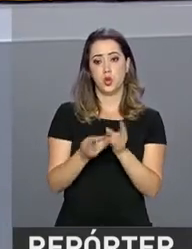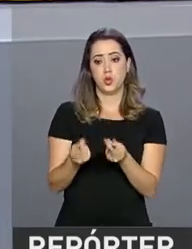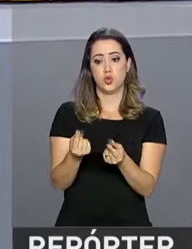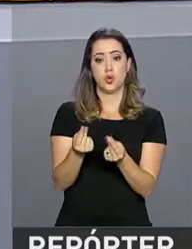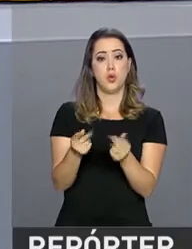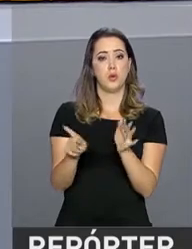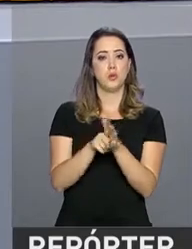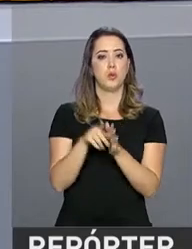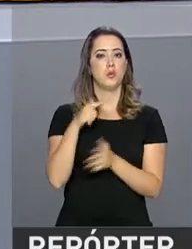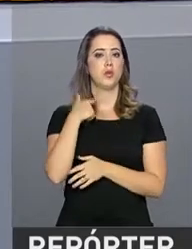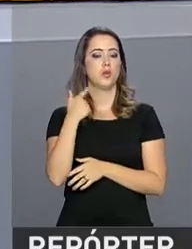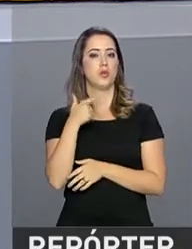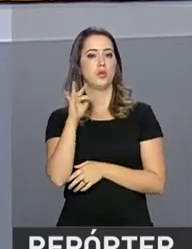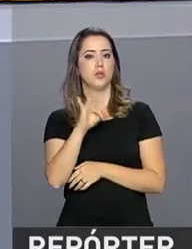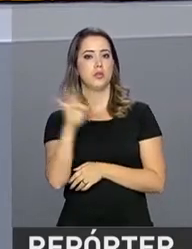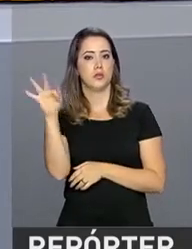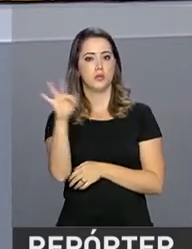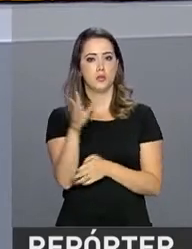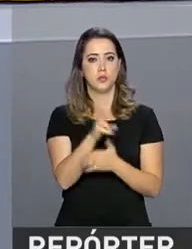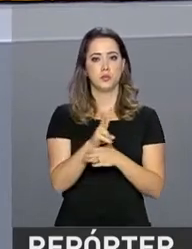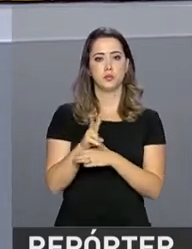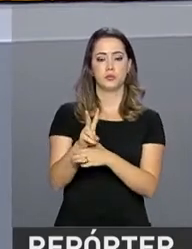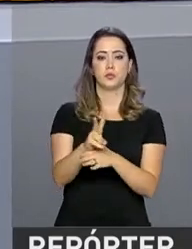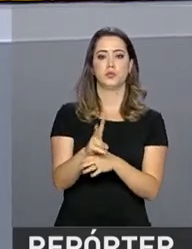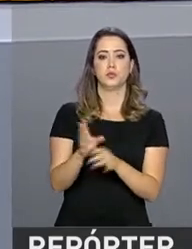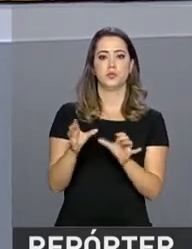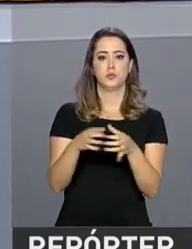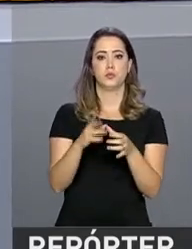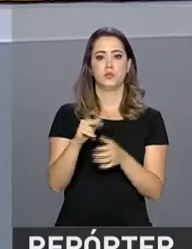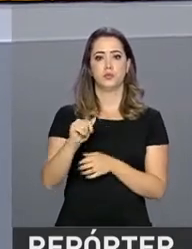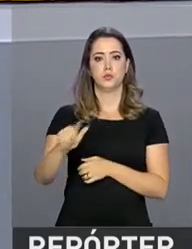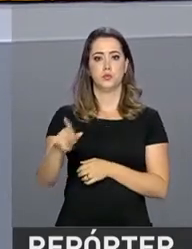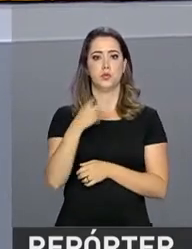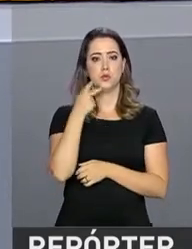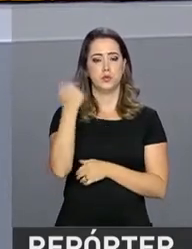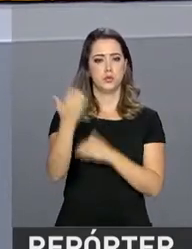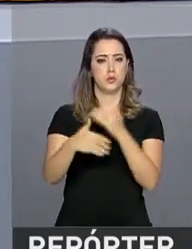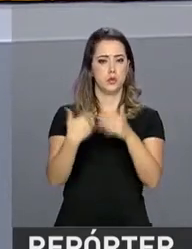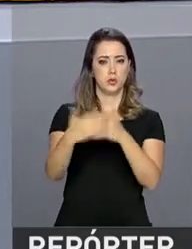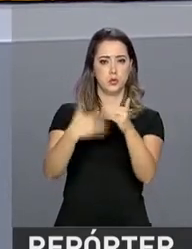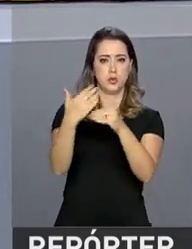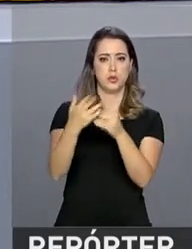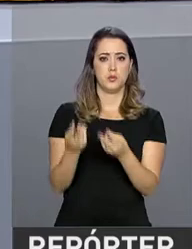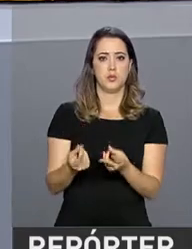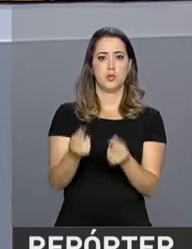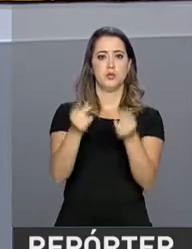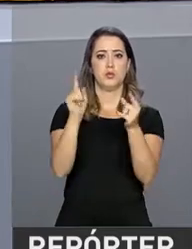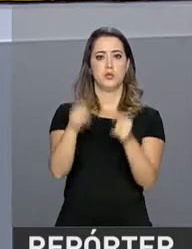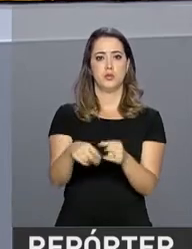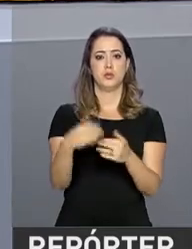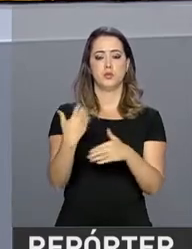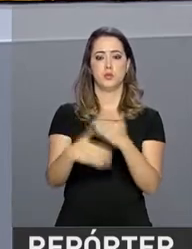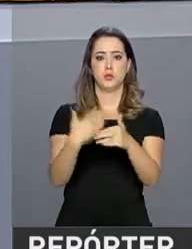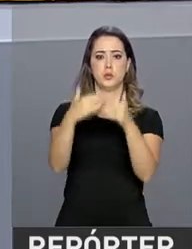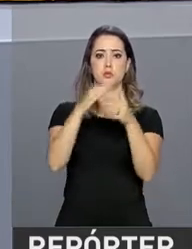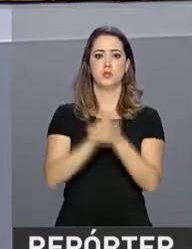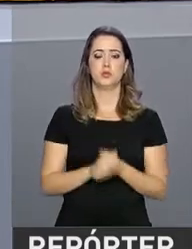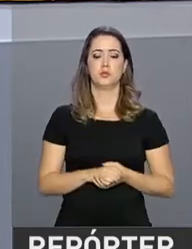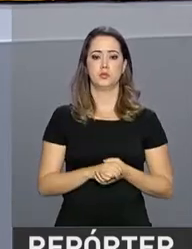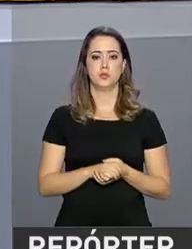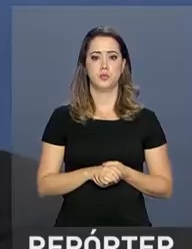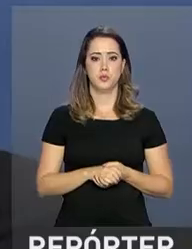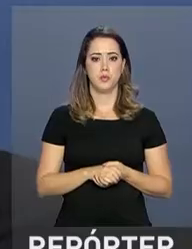para financiar o setor o ministro raul jungmann explicou que o crescimento desses recursos será progressivo